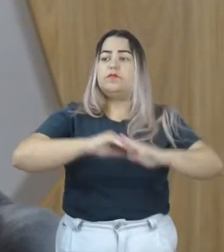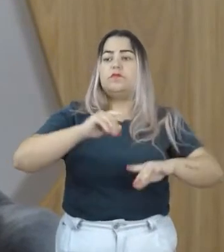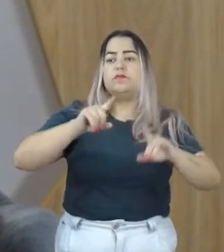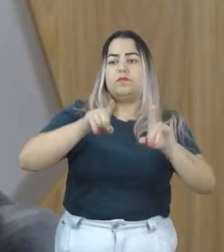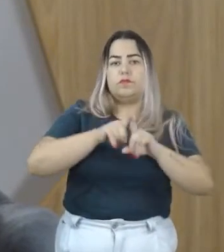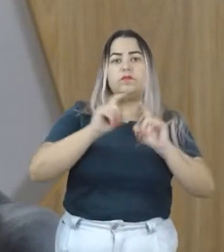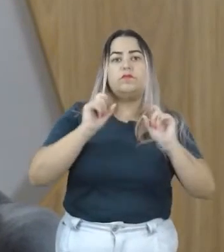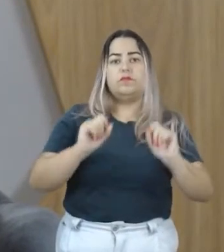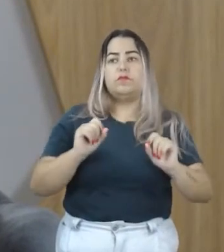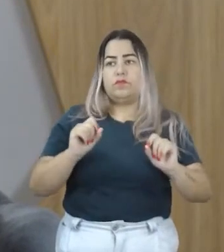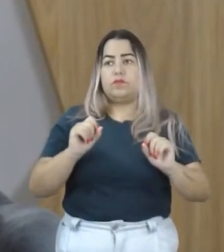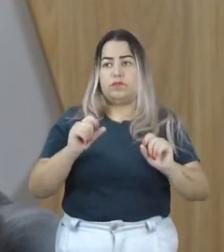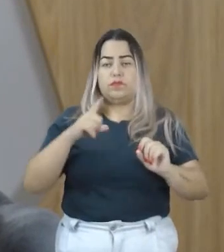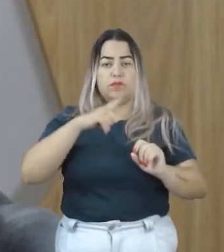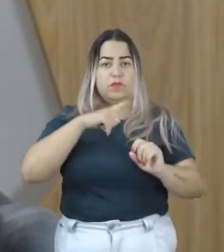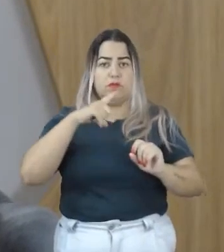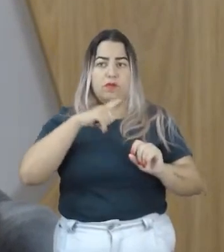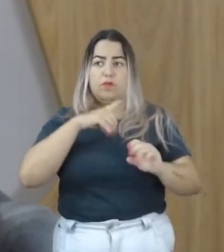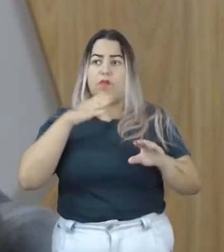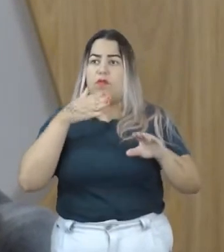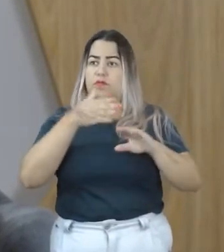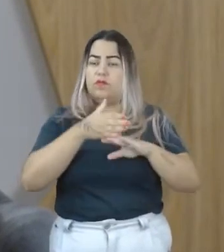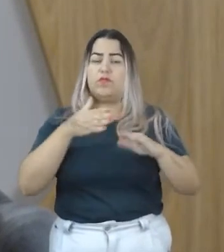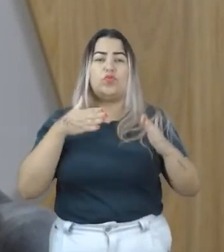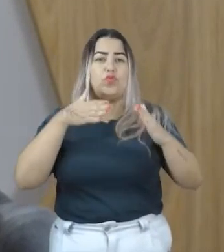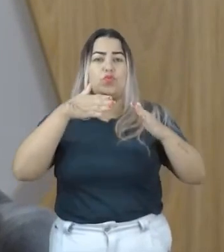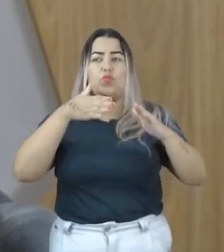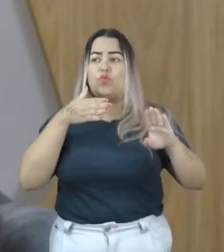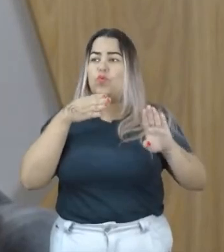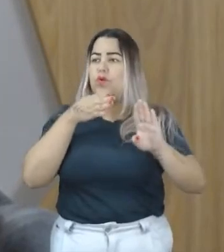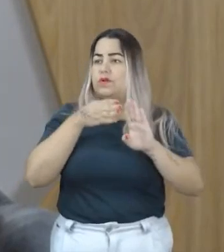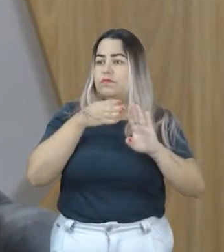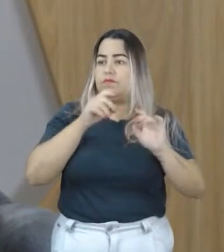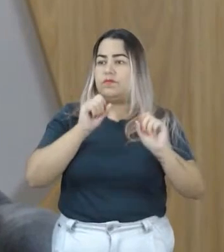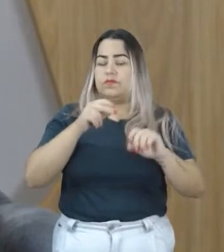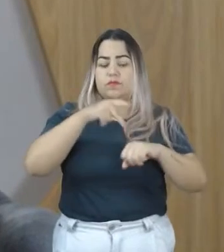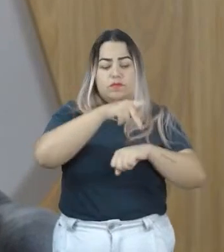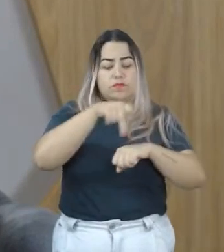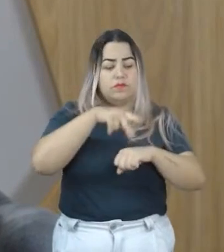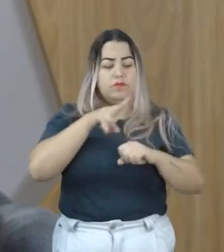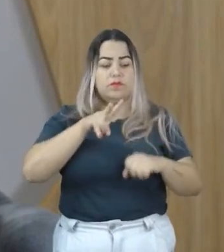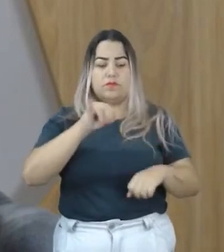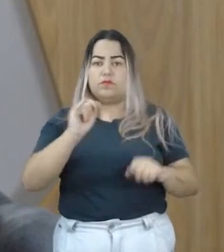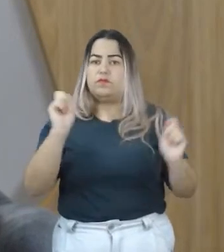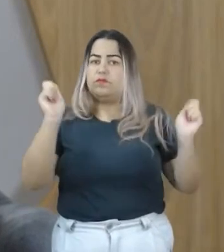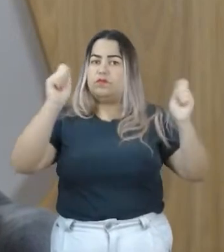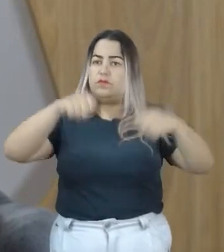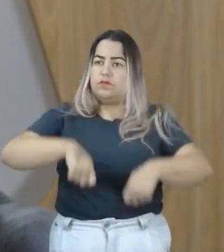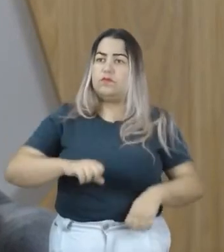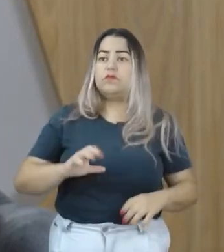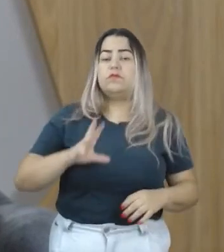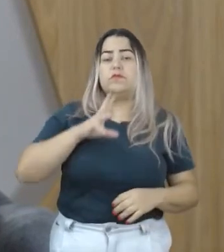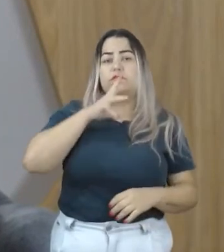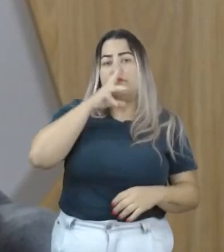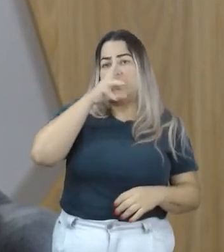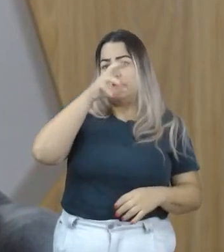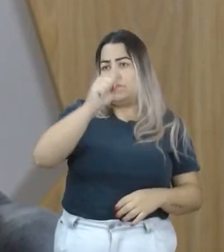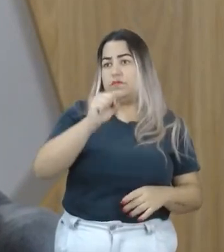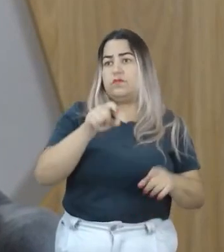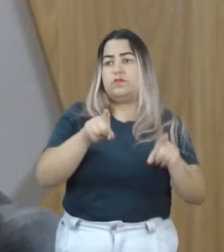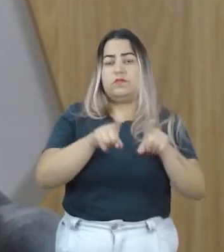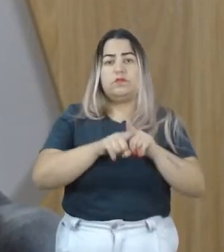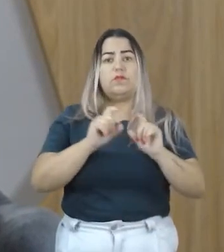especialidades que nós temos ainda um acesso muito limitado em nosso país e que vai precisar demandar esforço, inclusive na formação